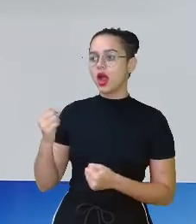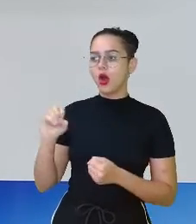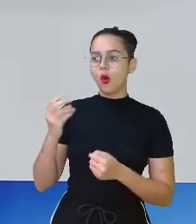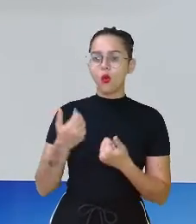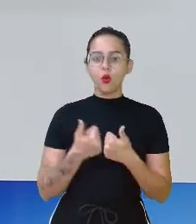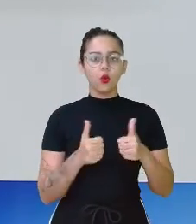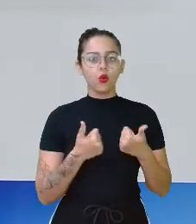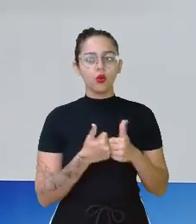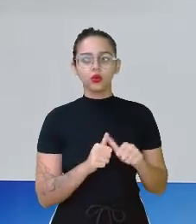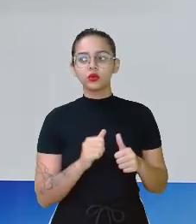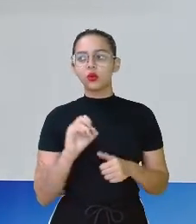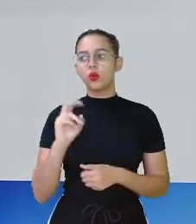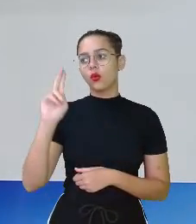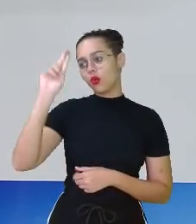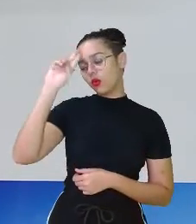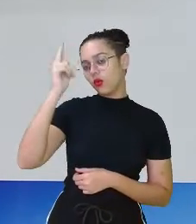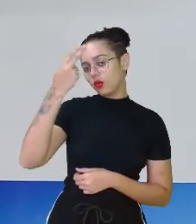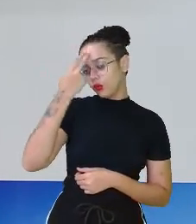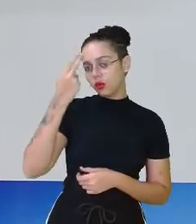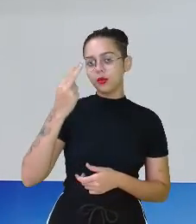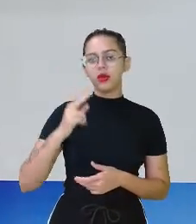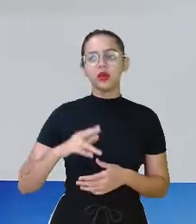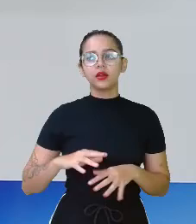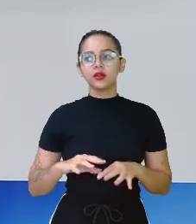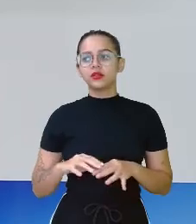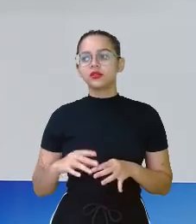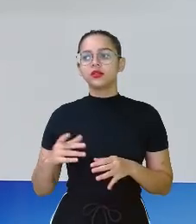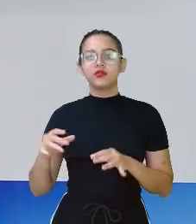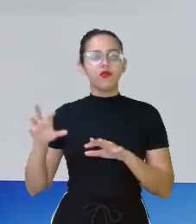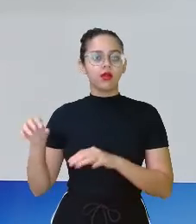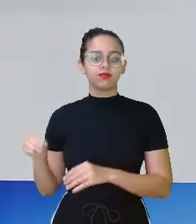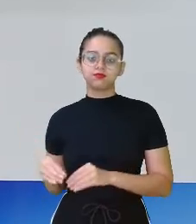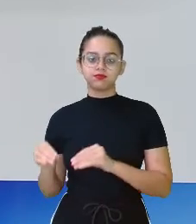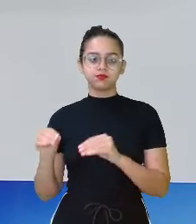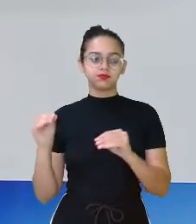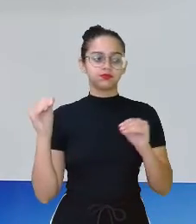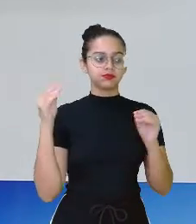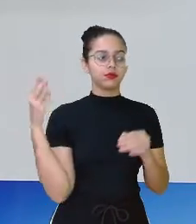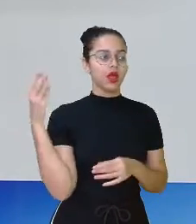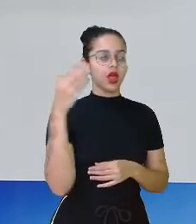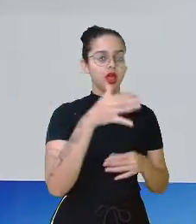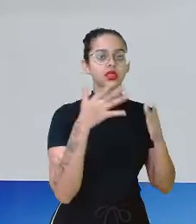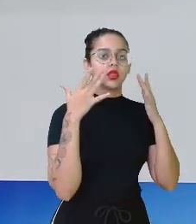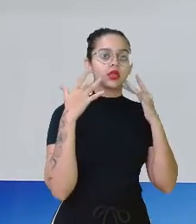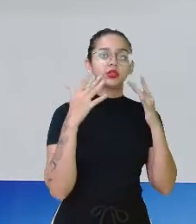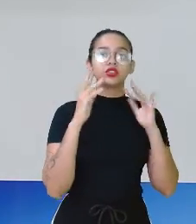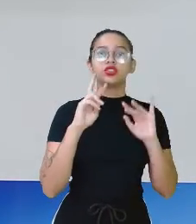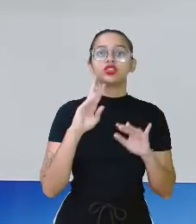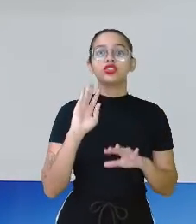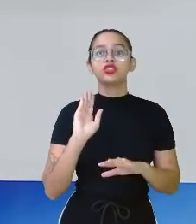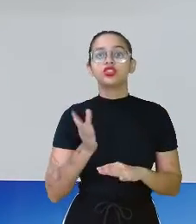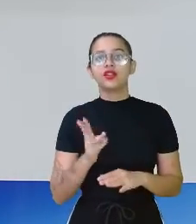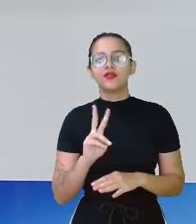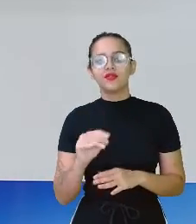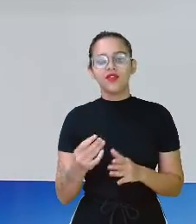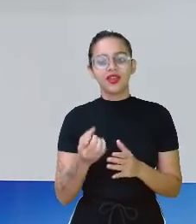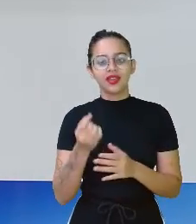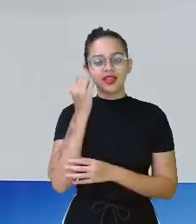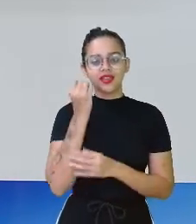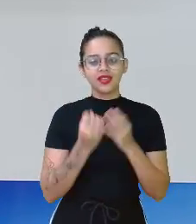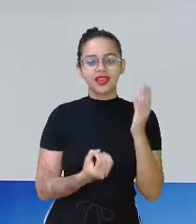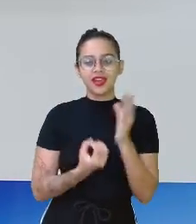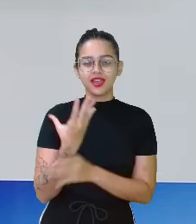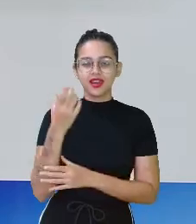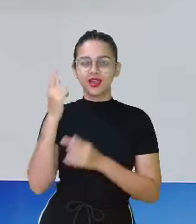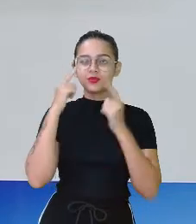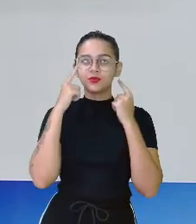ônibus, né, ou um Uber, sei lá, verdade. qualquer o seu transporte, você se desloca até o teatro. Você já vai criando, né, toda